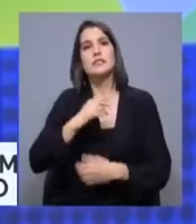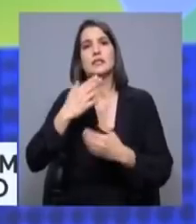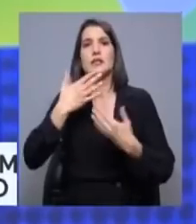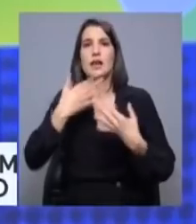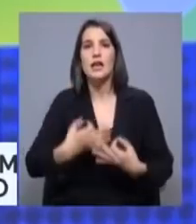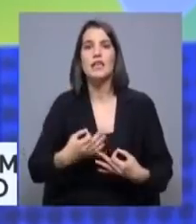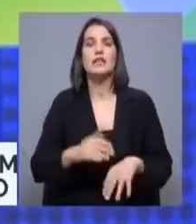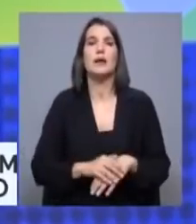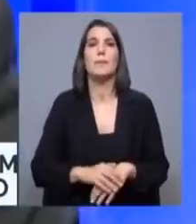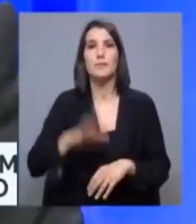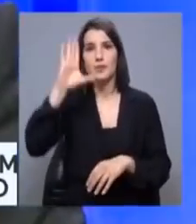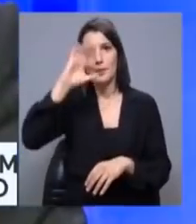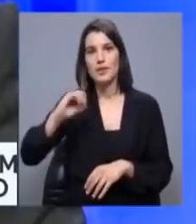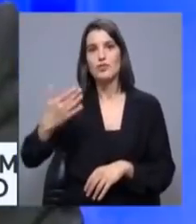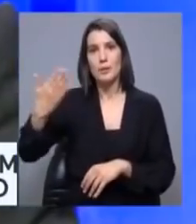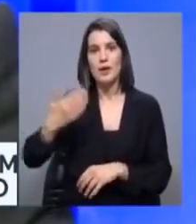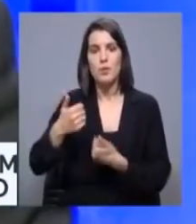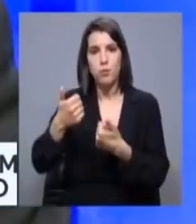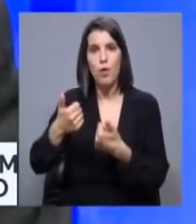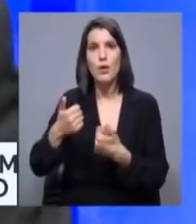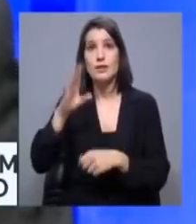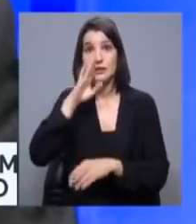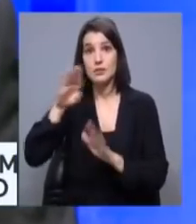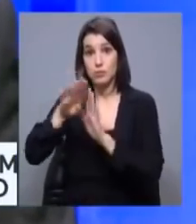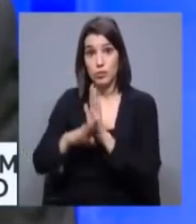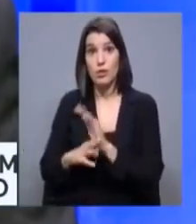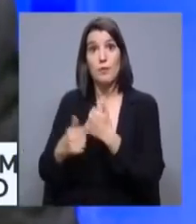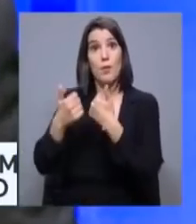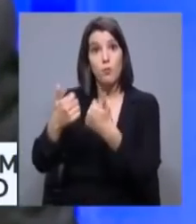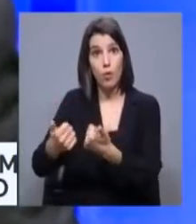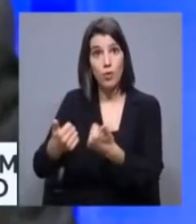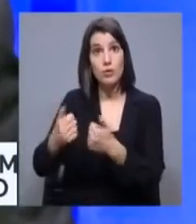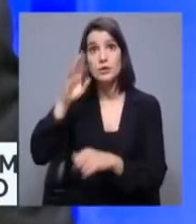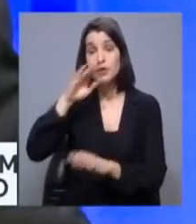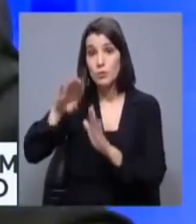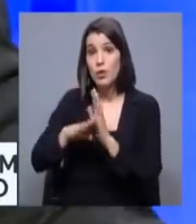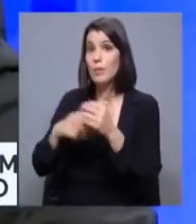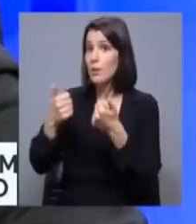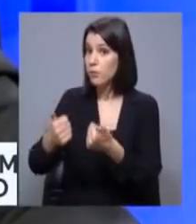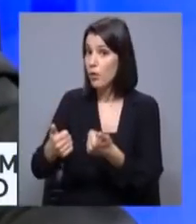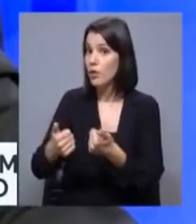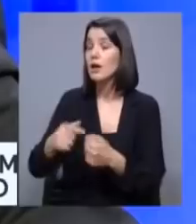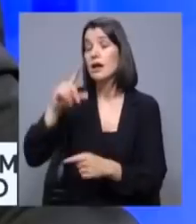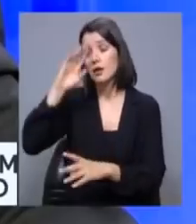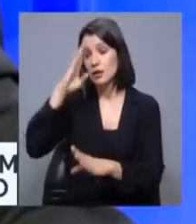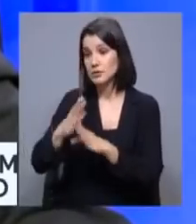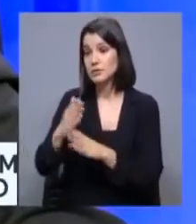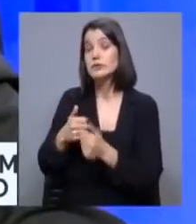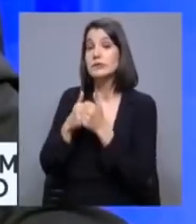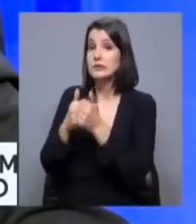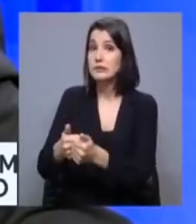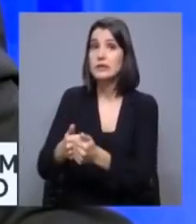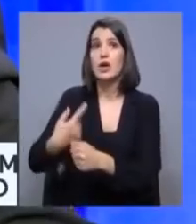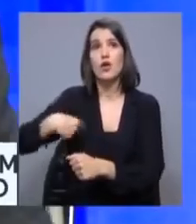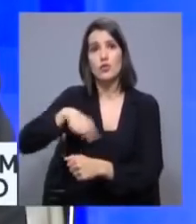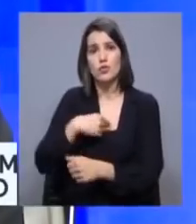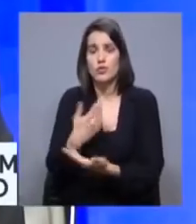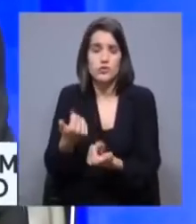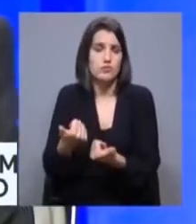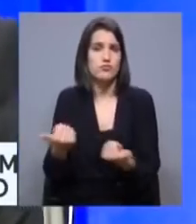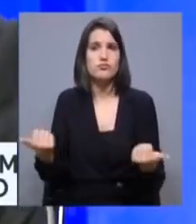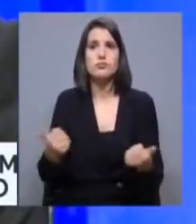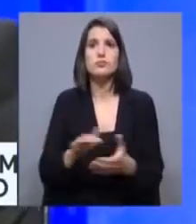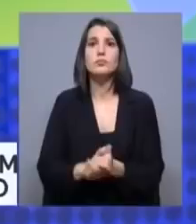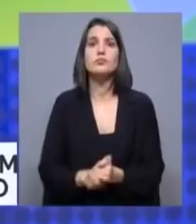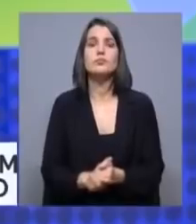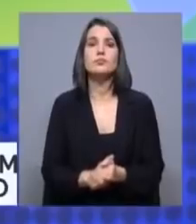aprenderam a formar nestezias que se tiver um bom programa se tiver um problema esse nunca perder a terminação do hospital conosco nunca pelo seja